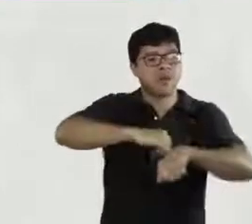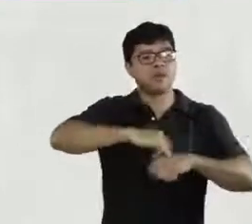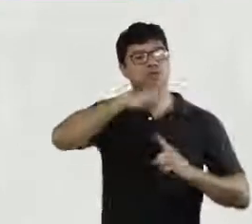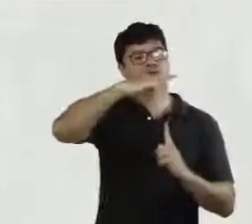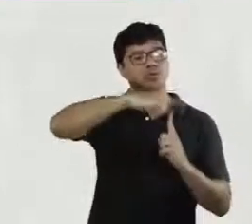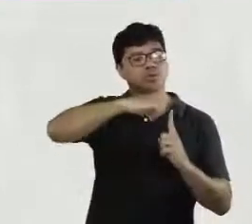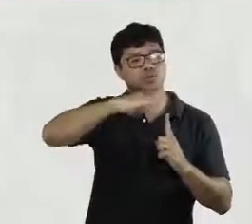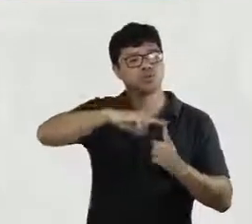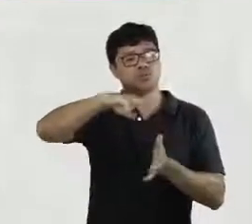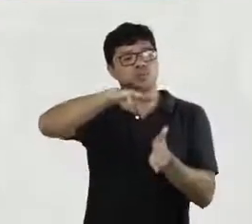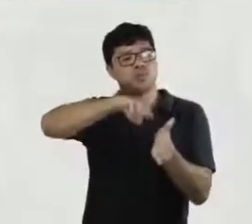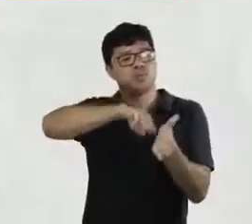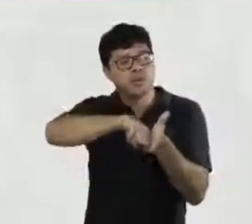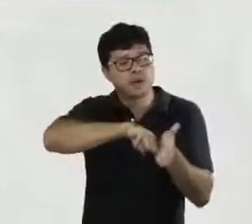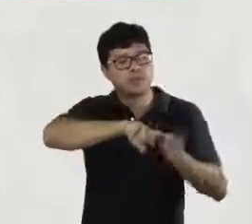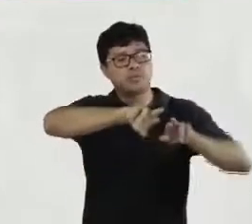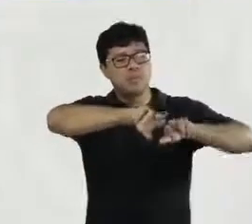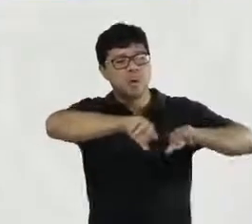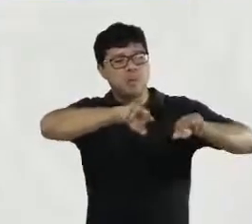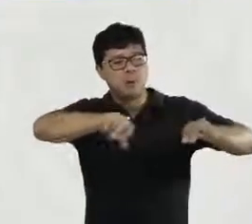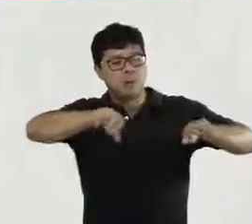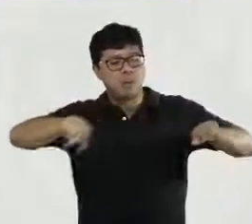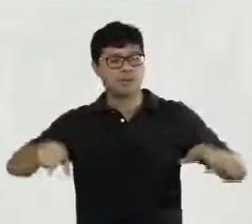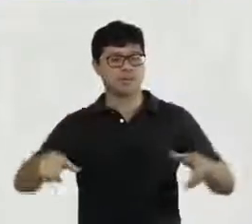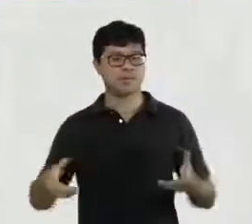os métodos,